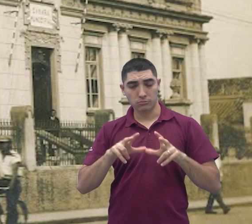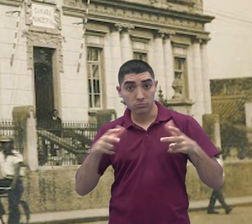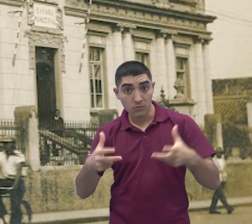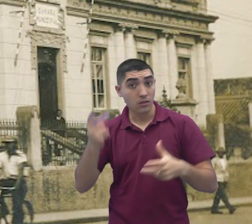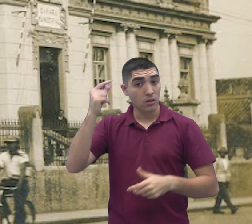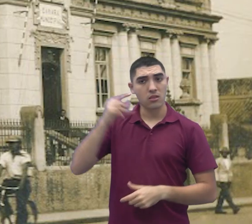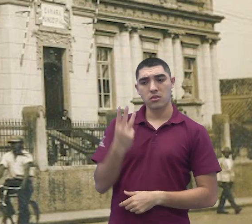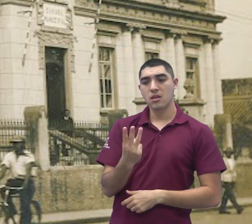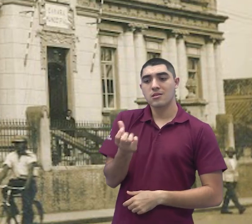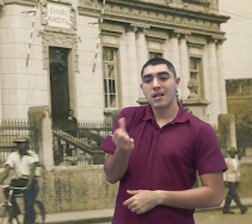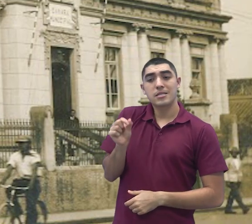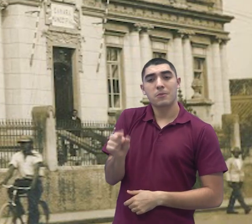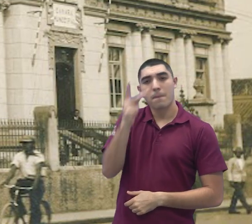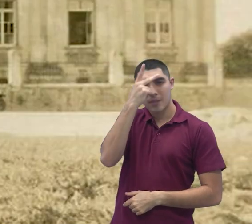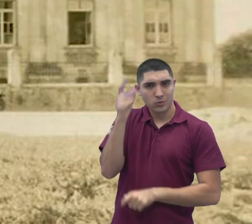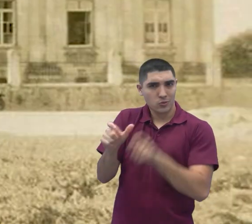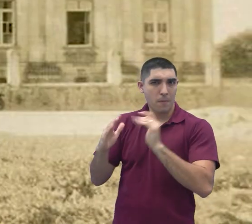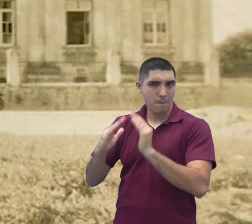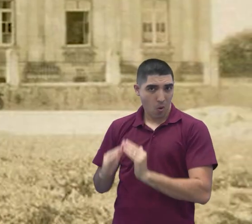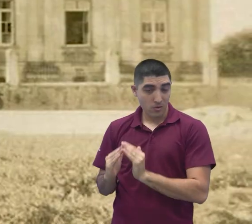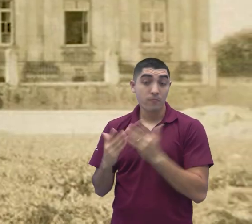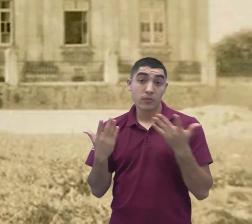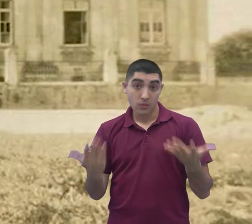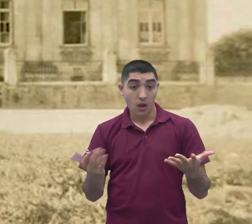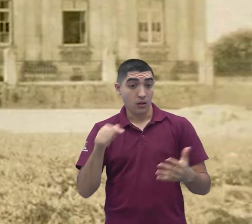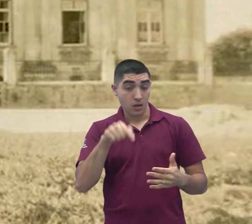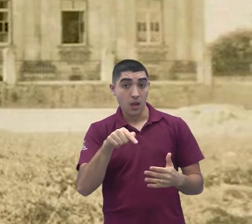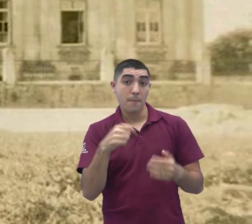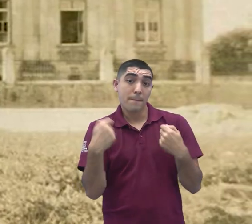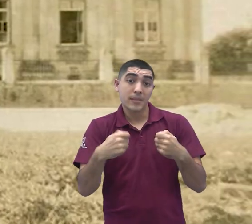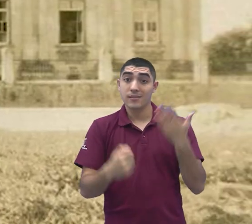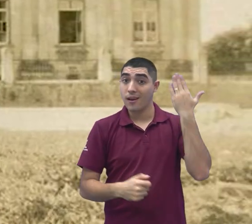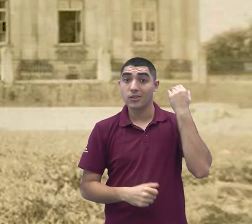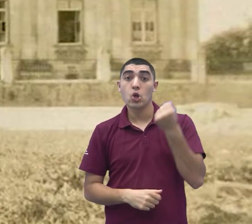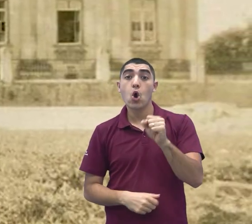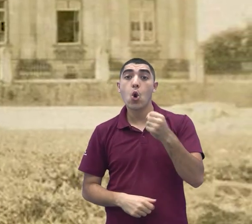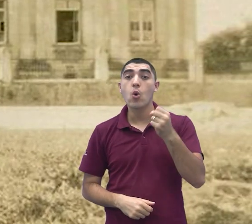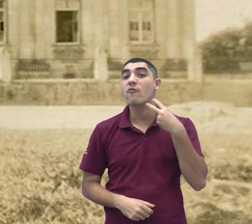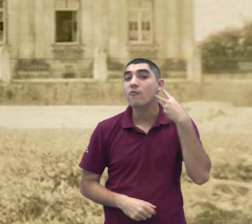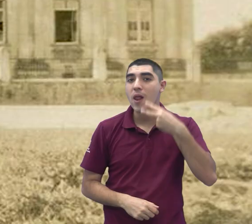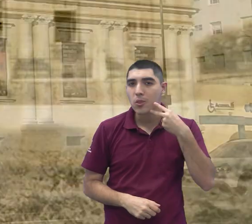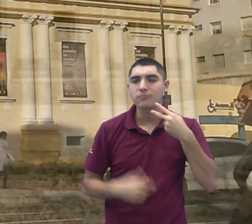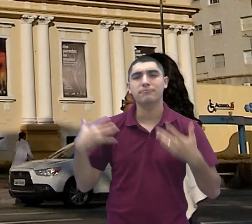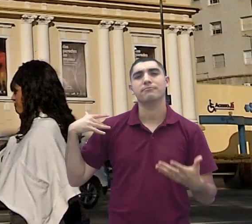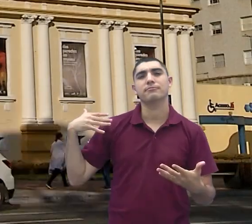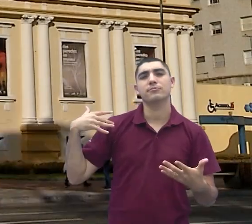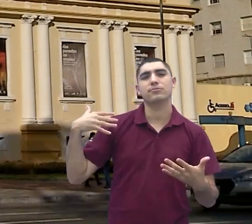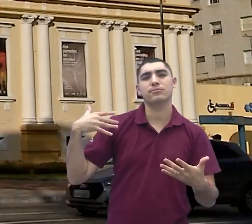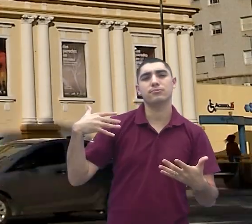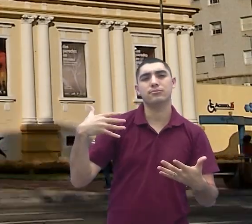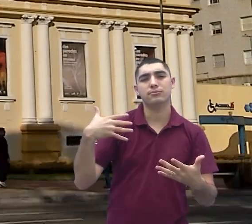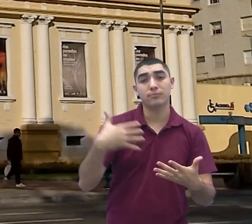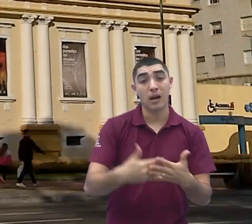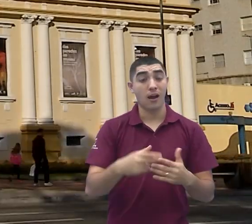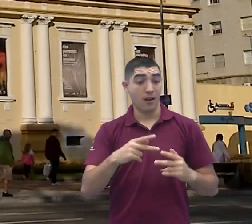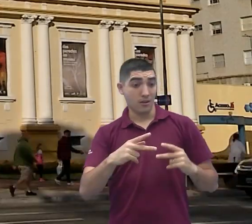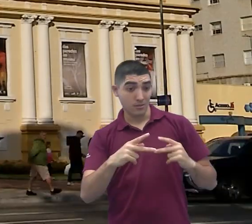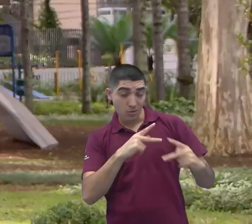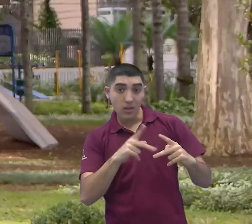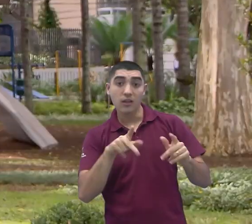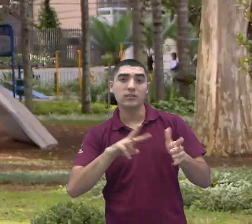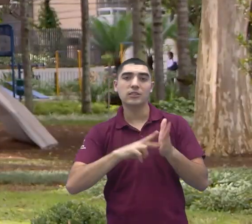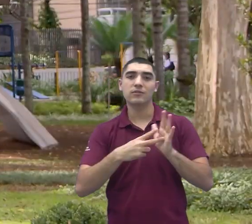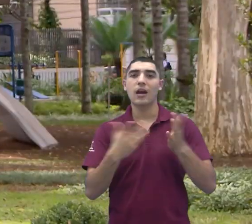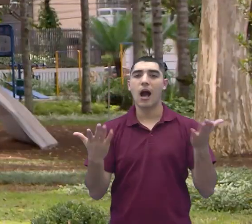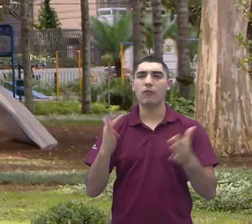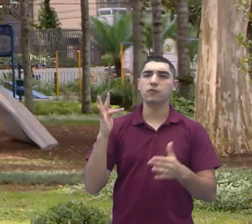época, 36 mil habitantes. Para legislar, eram necessários 8 vereadores. O tempo passou e a cidade se consolidou como